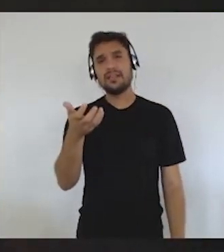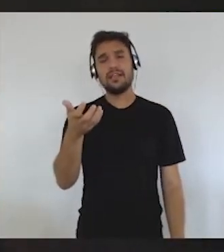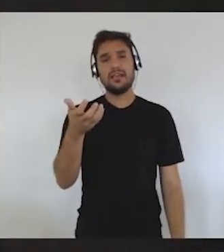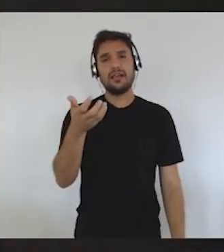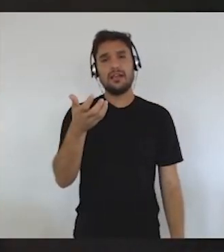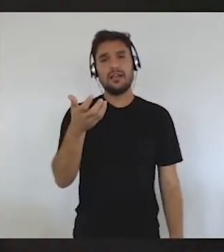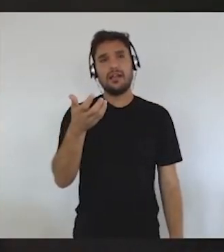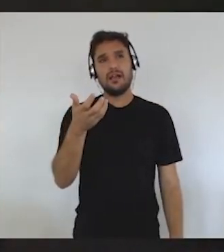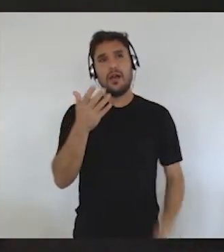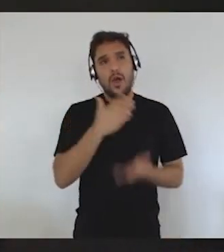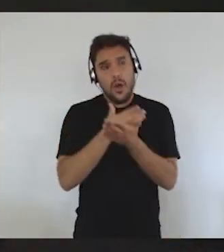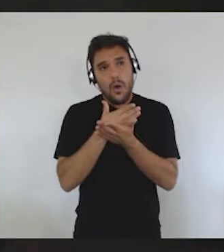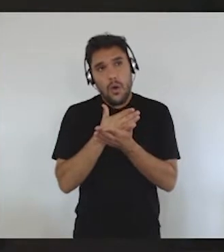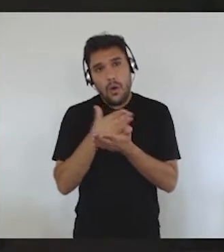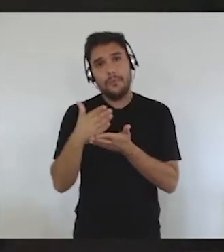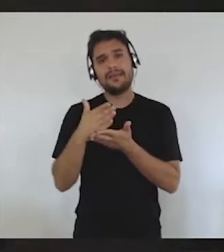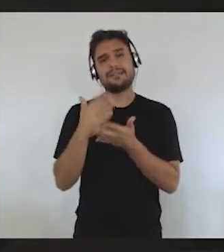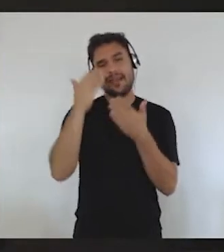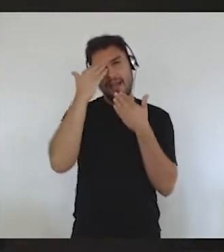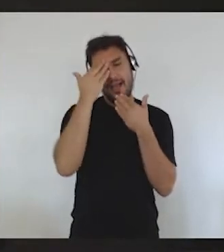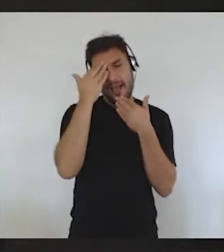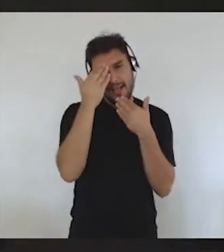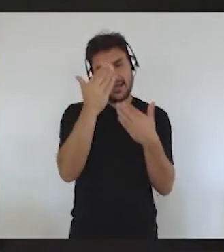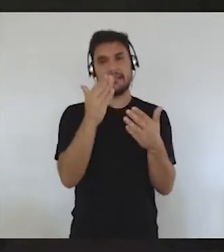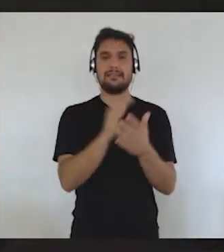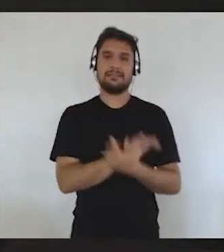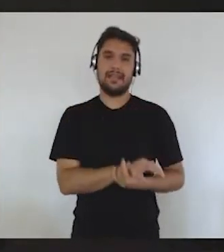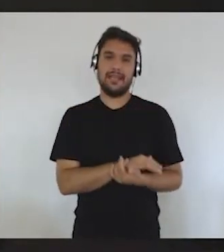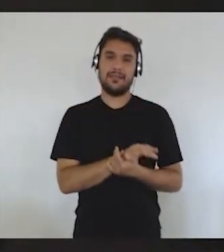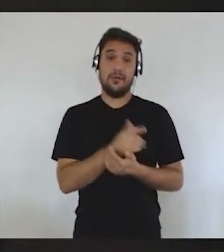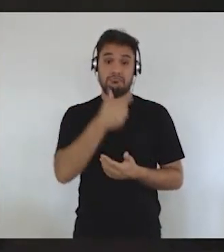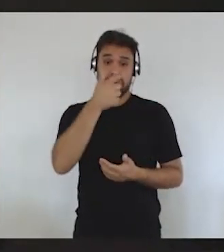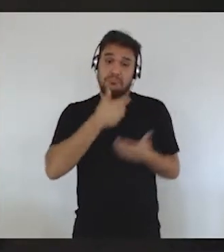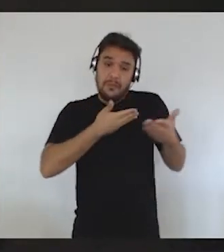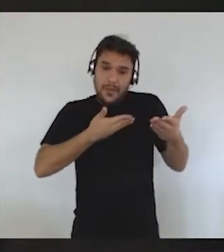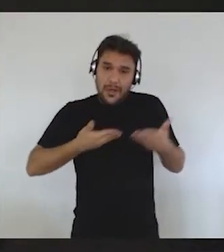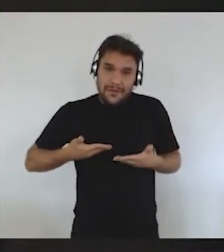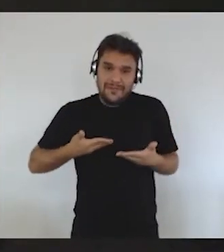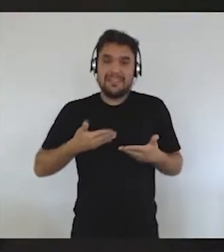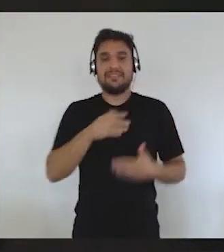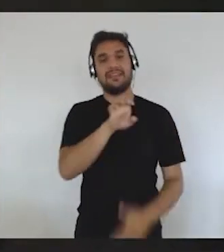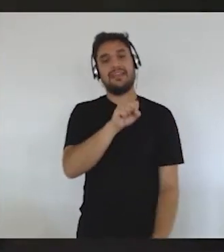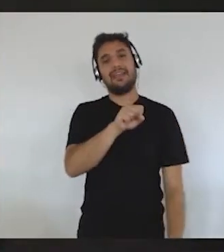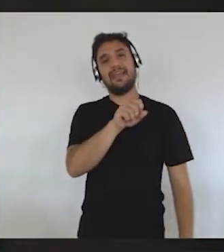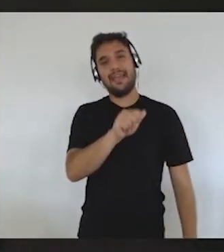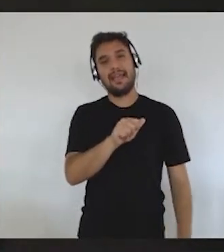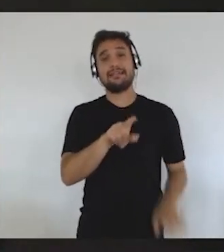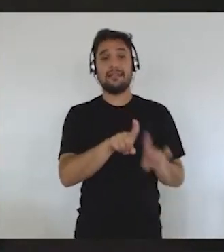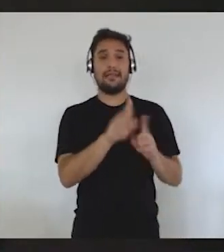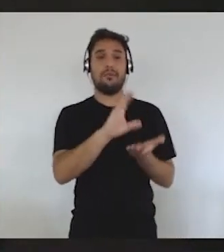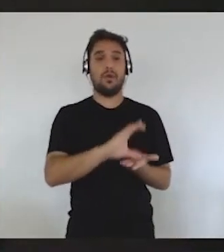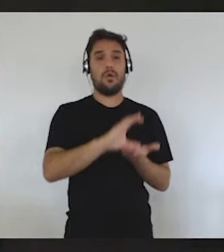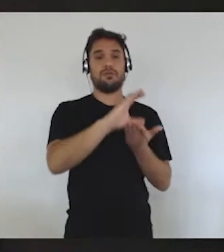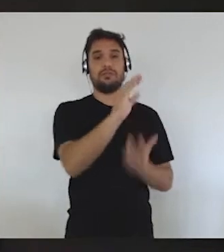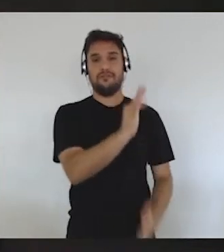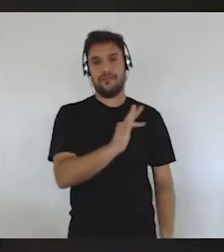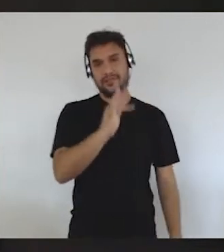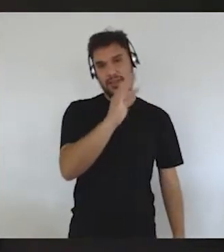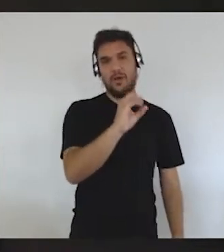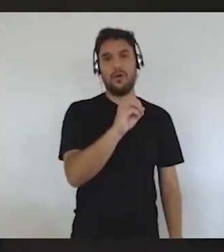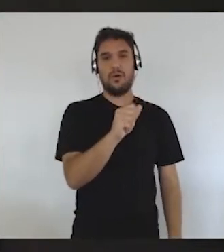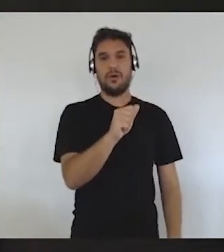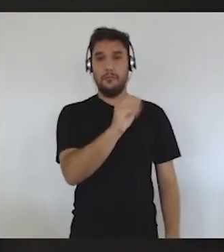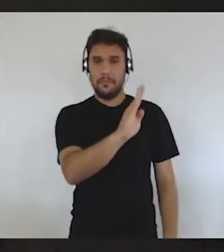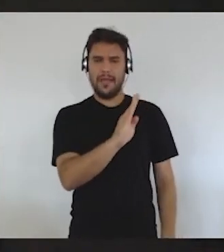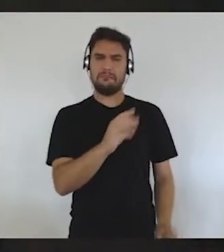só começar aqui agradecendo o convite da ESA e do Conselho Federal da OAB,